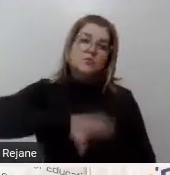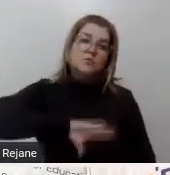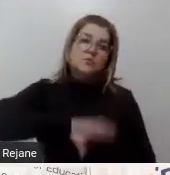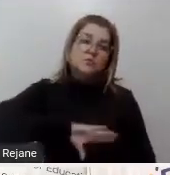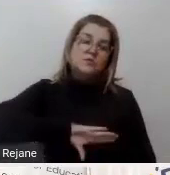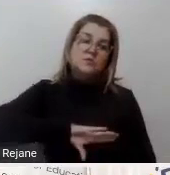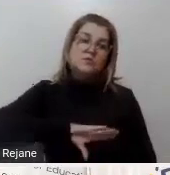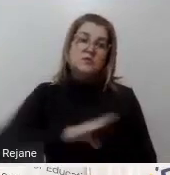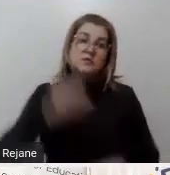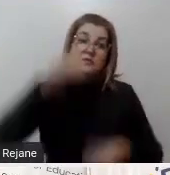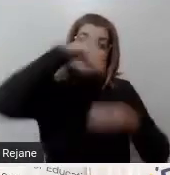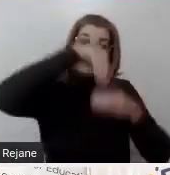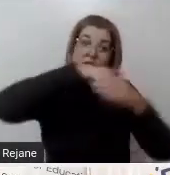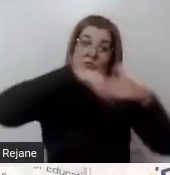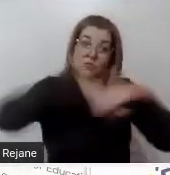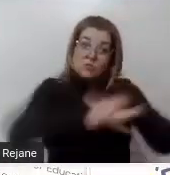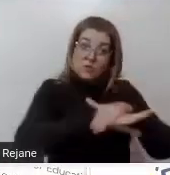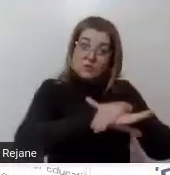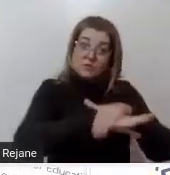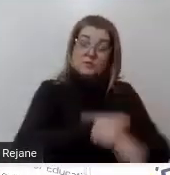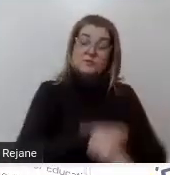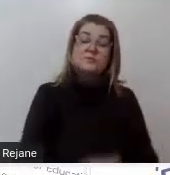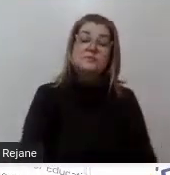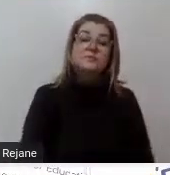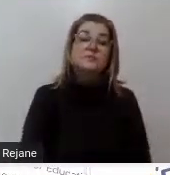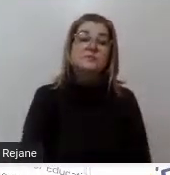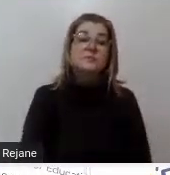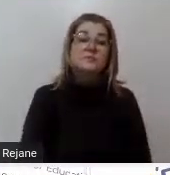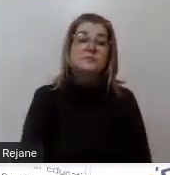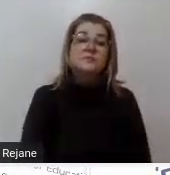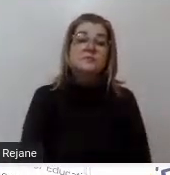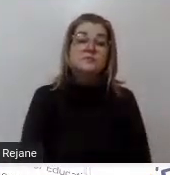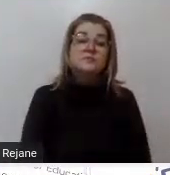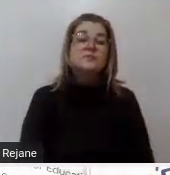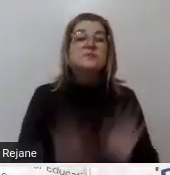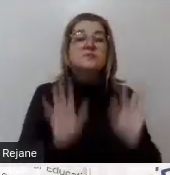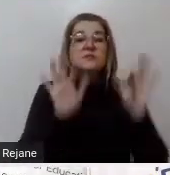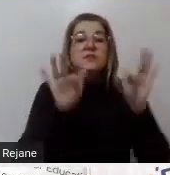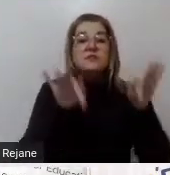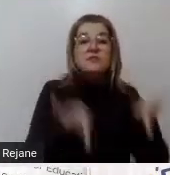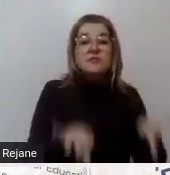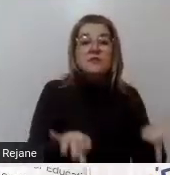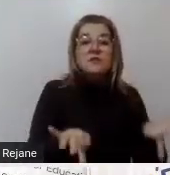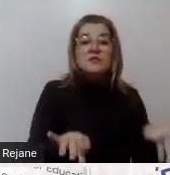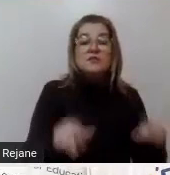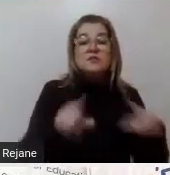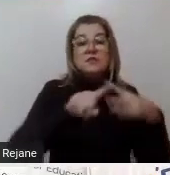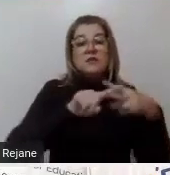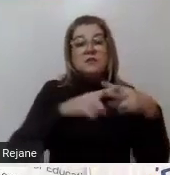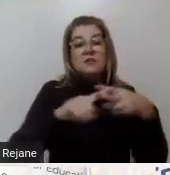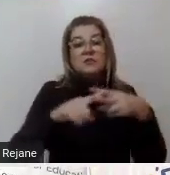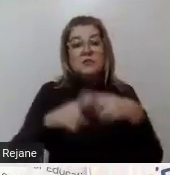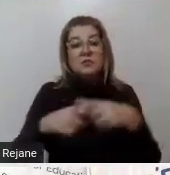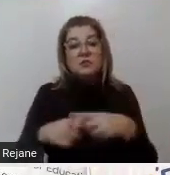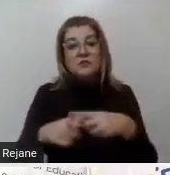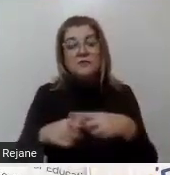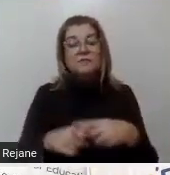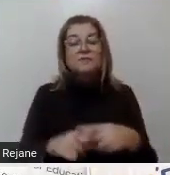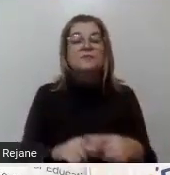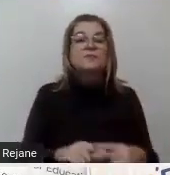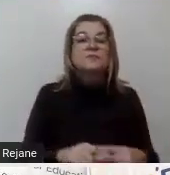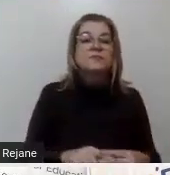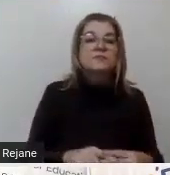ser colocado ali no tópico de português, e finalizei essa configuração aqui. Uma coisa que eu não falei,